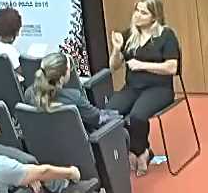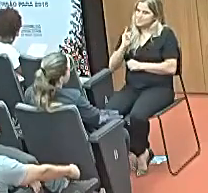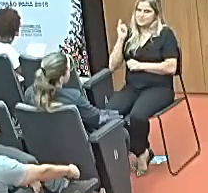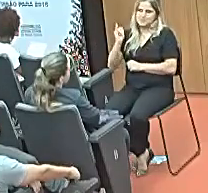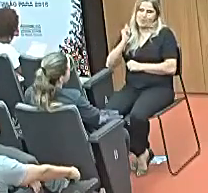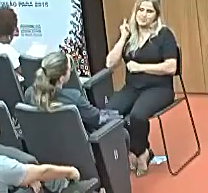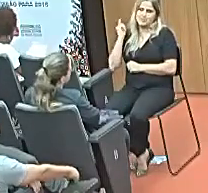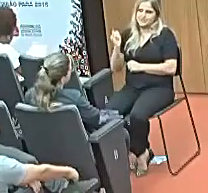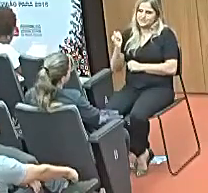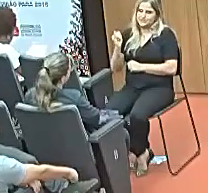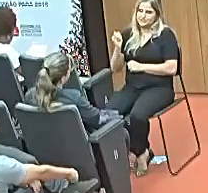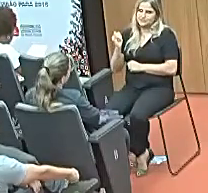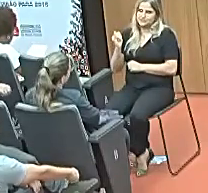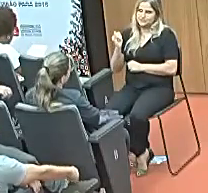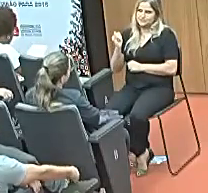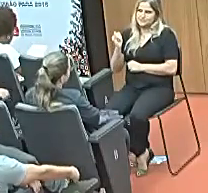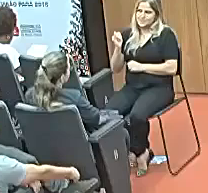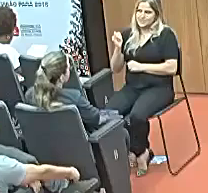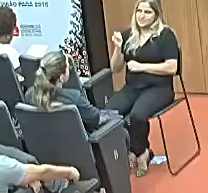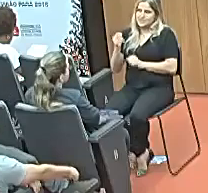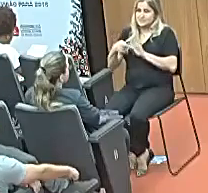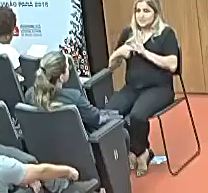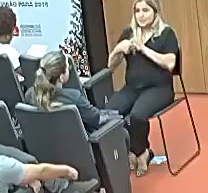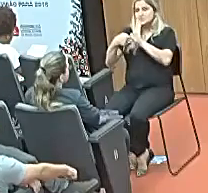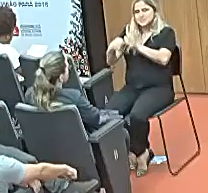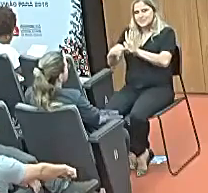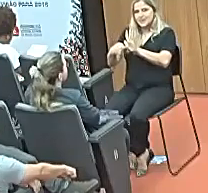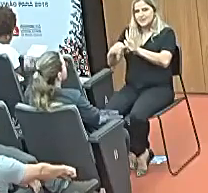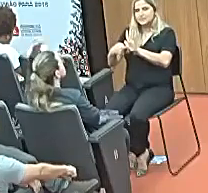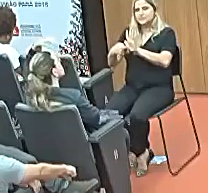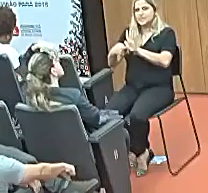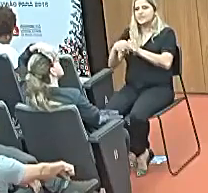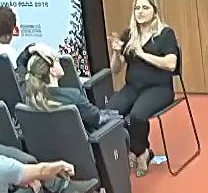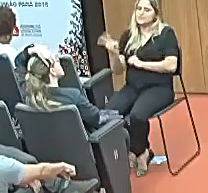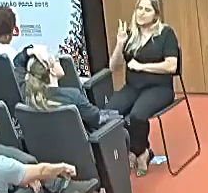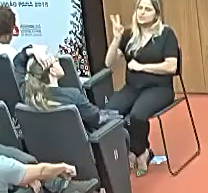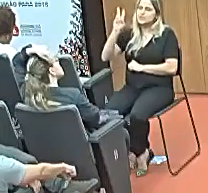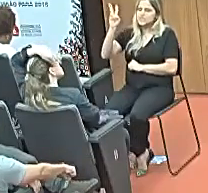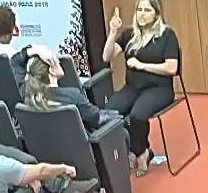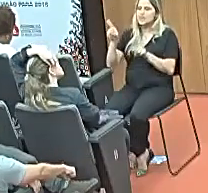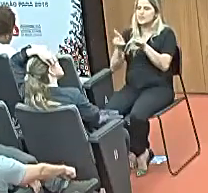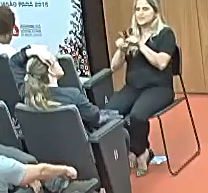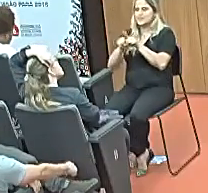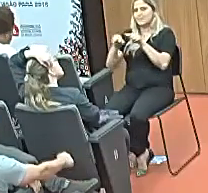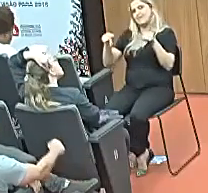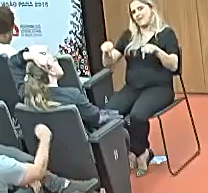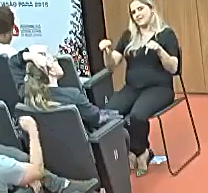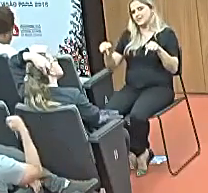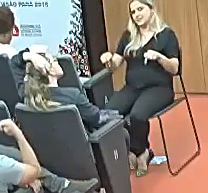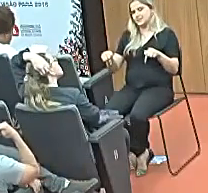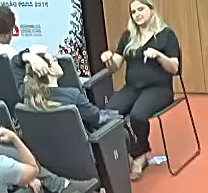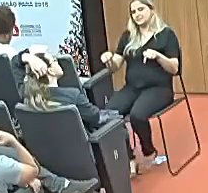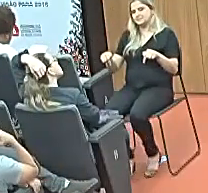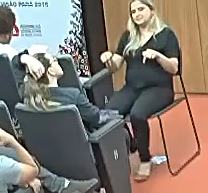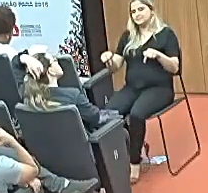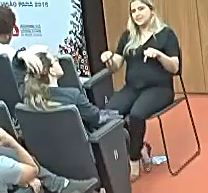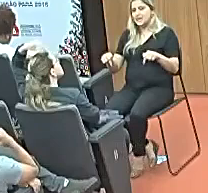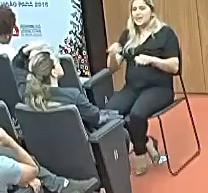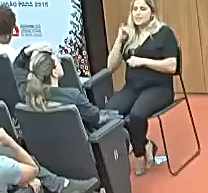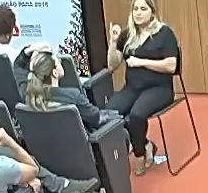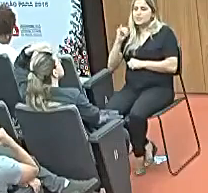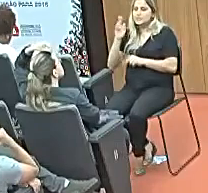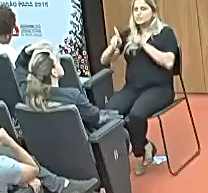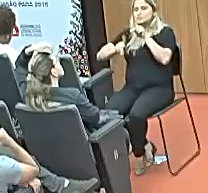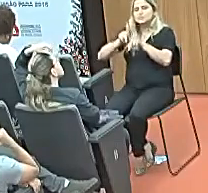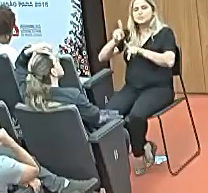pra de maneira simbólica receber também junto conosco aqui é muito importante para todos nós para essa casa e